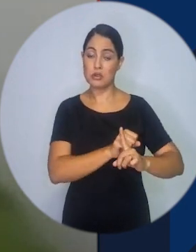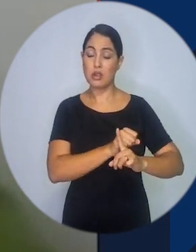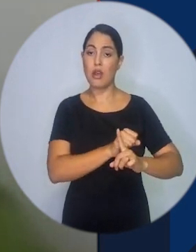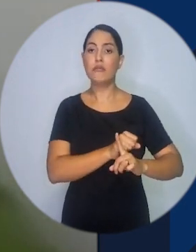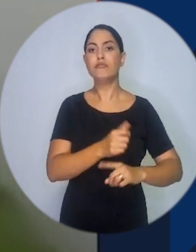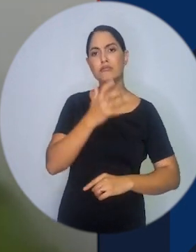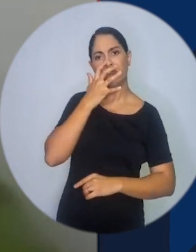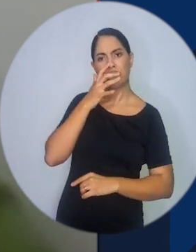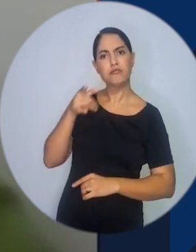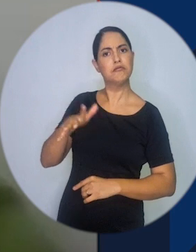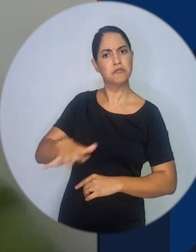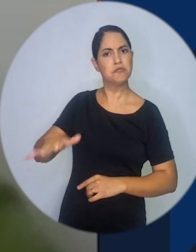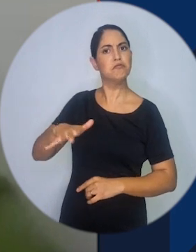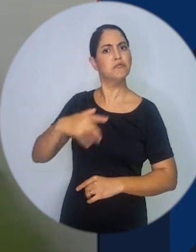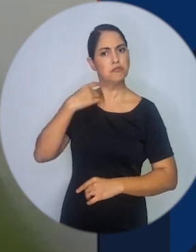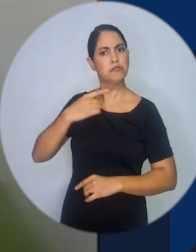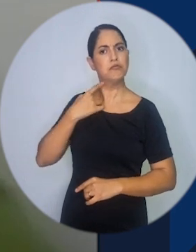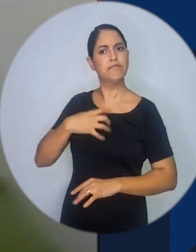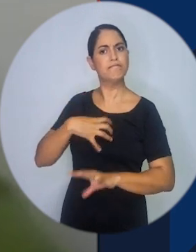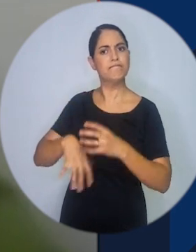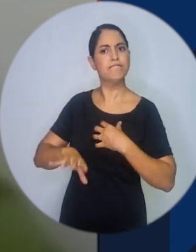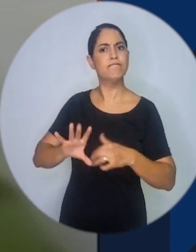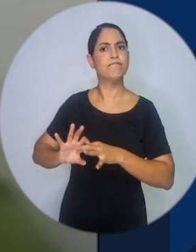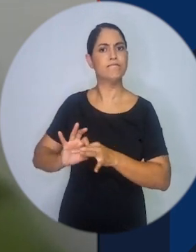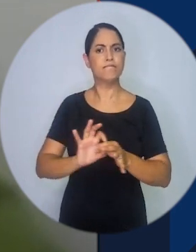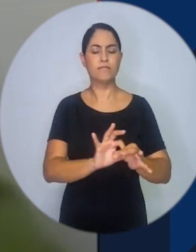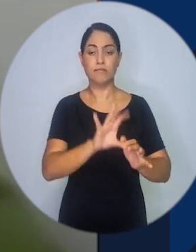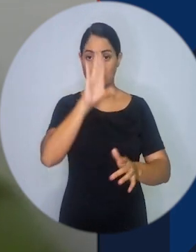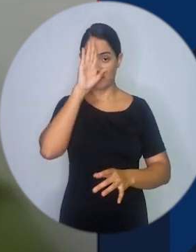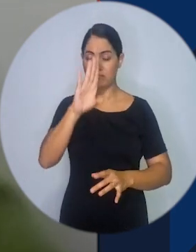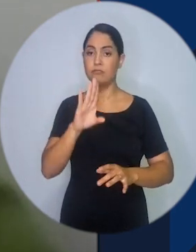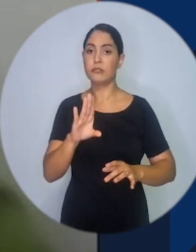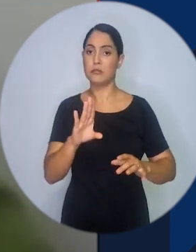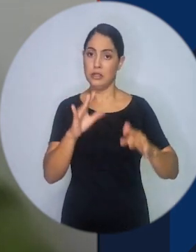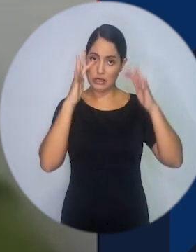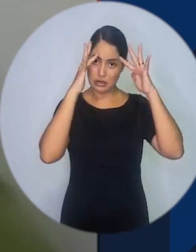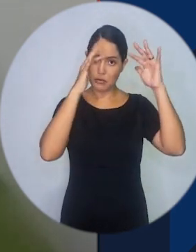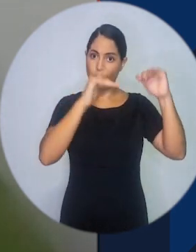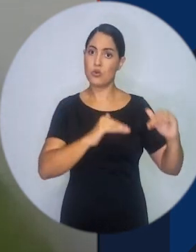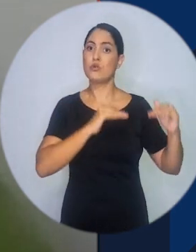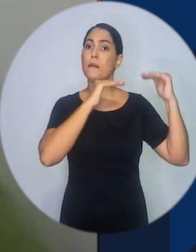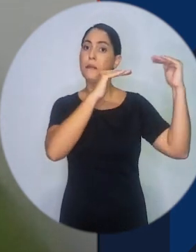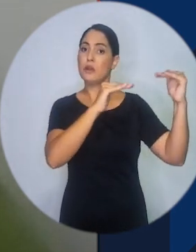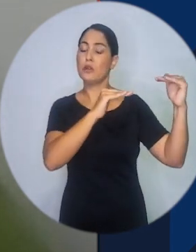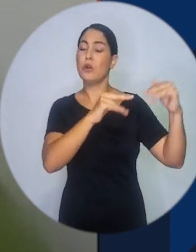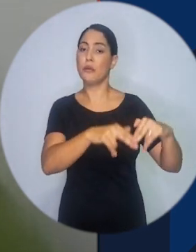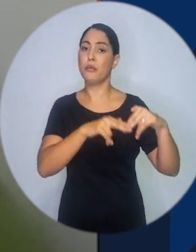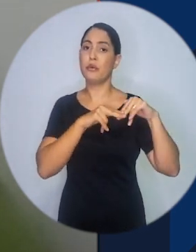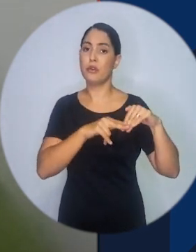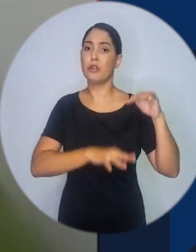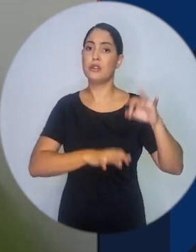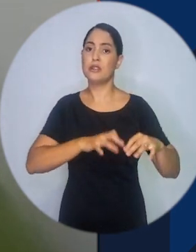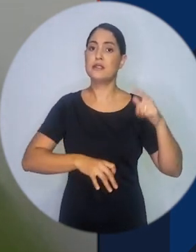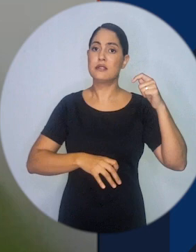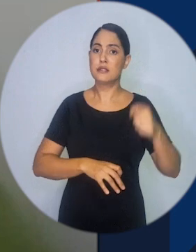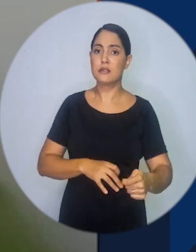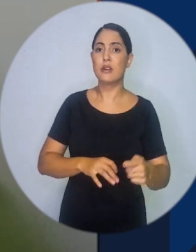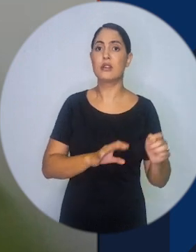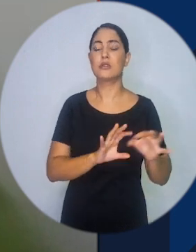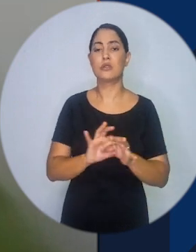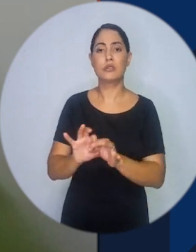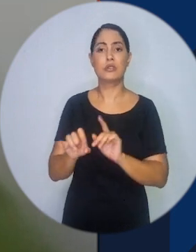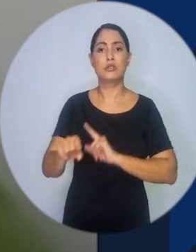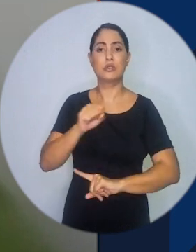apreço muito grande pela advocacia, principalmente nos tribunais superiores, que fomentam essas jurisprudências